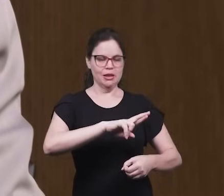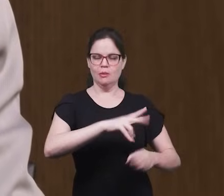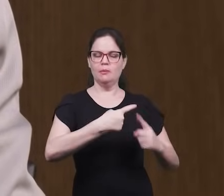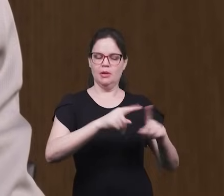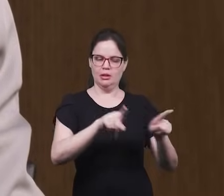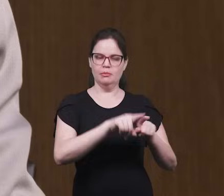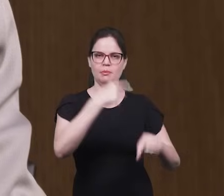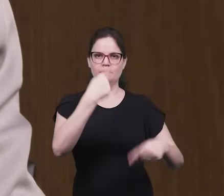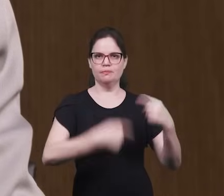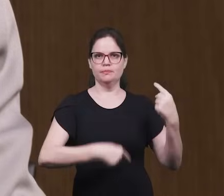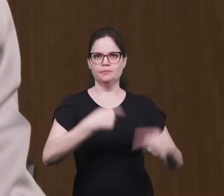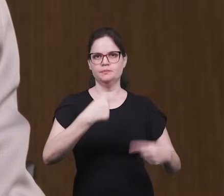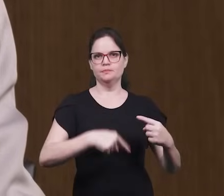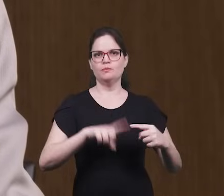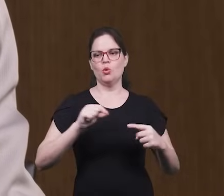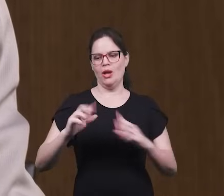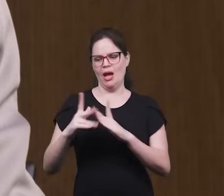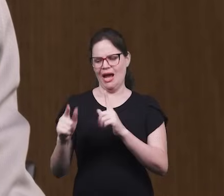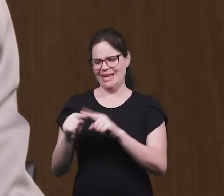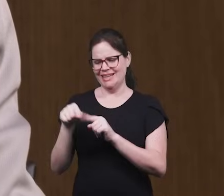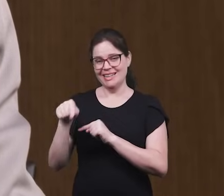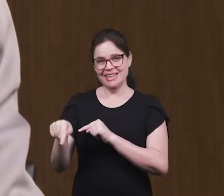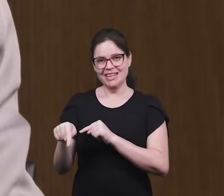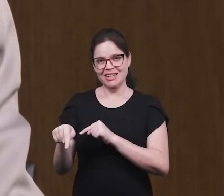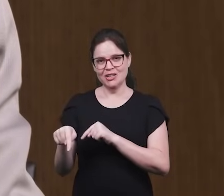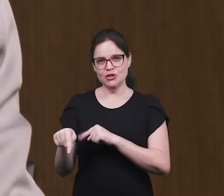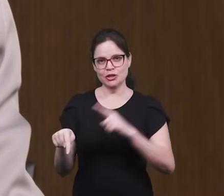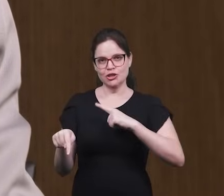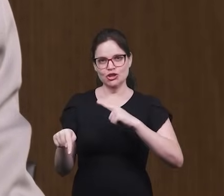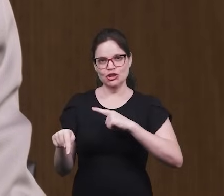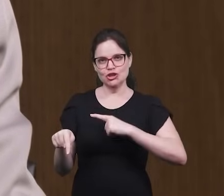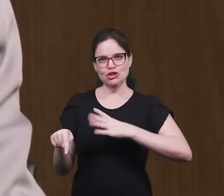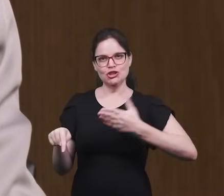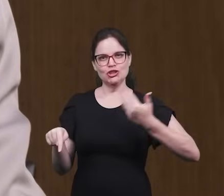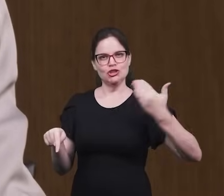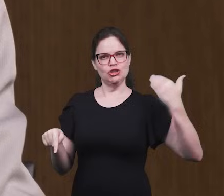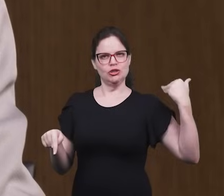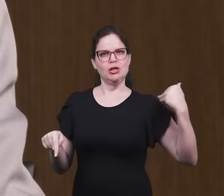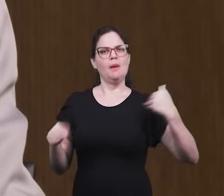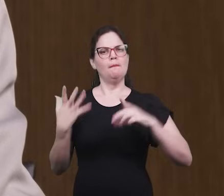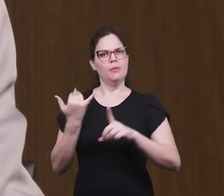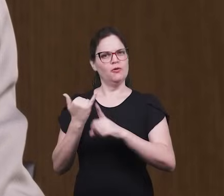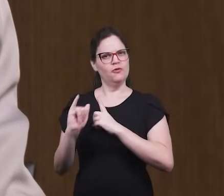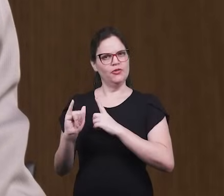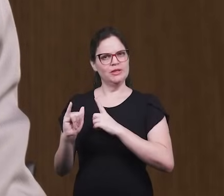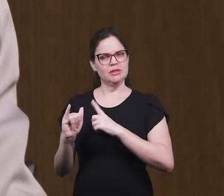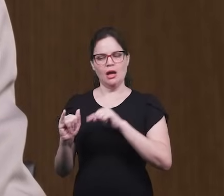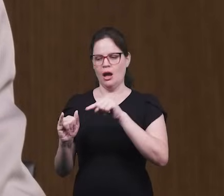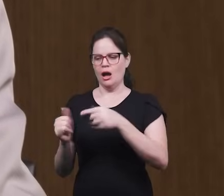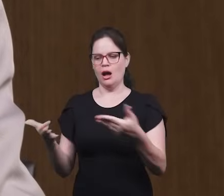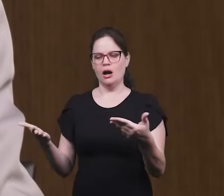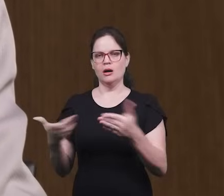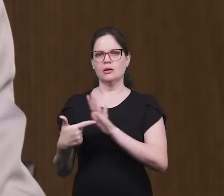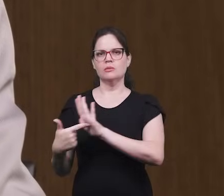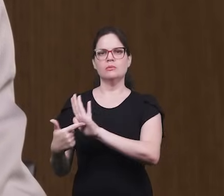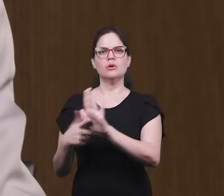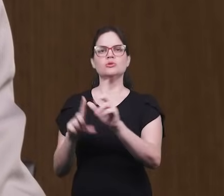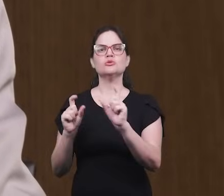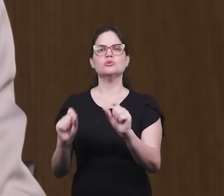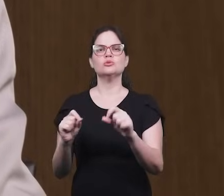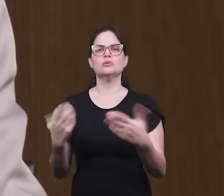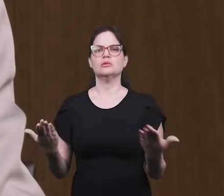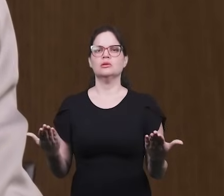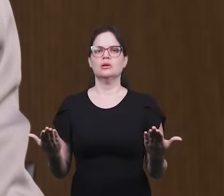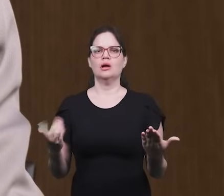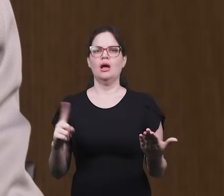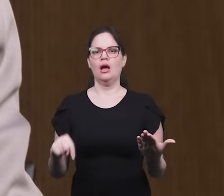tudo, político, transformando a igreja agora numa igreja que era essencialmente profética, em uma expressão agora